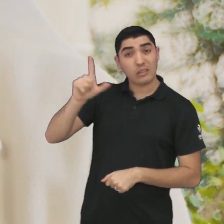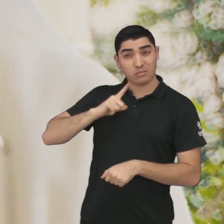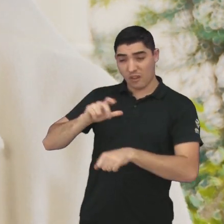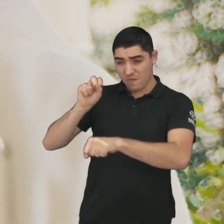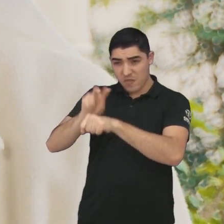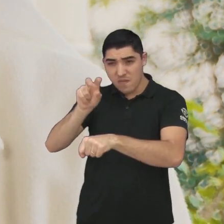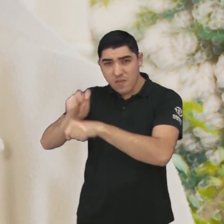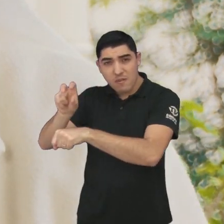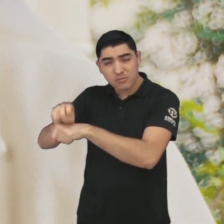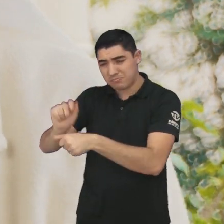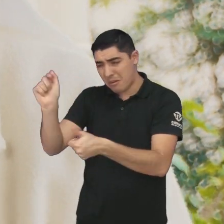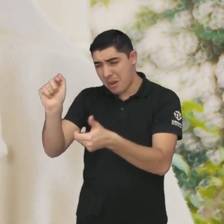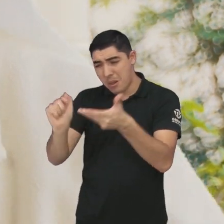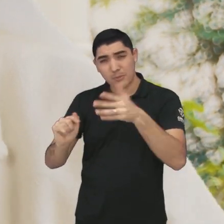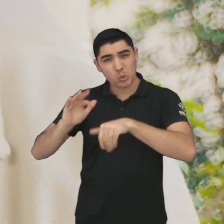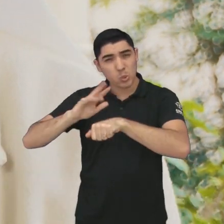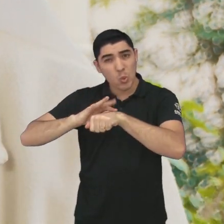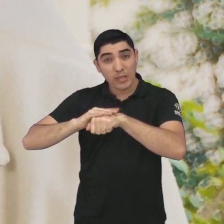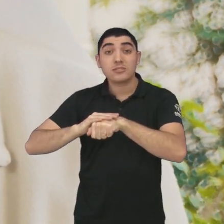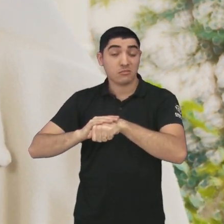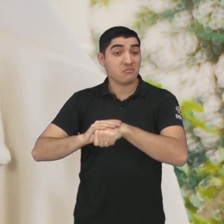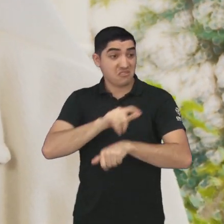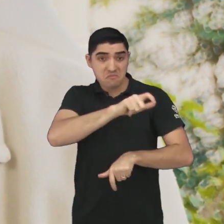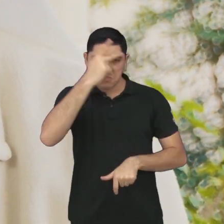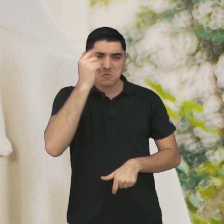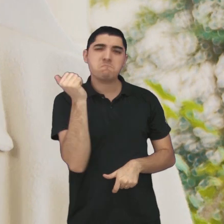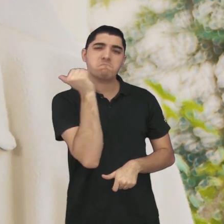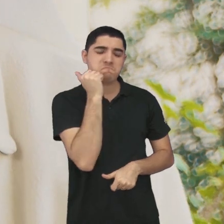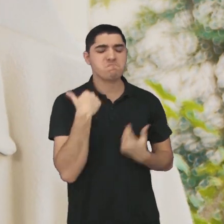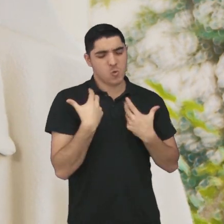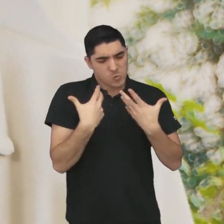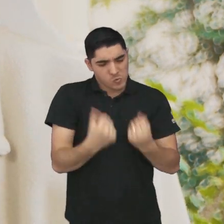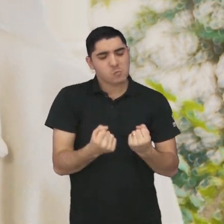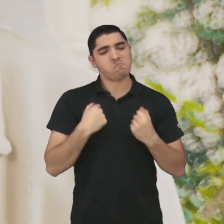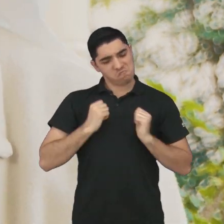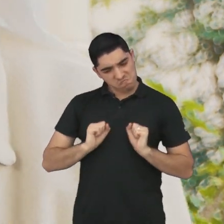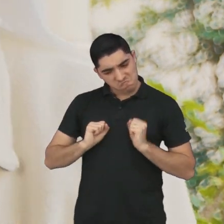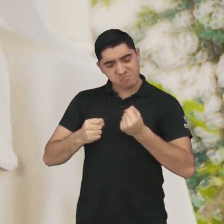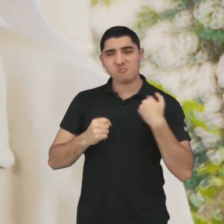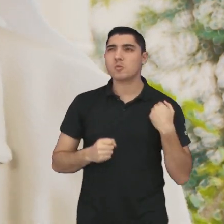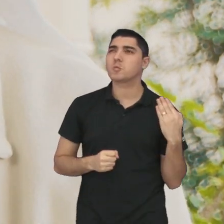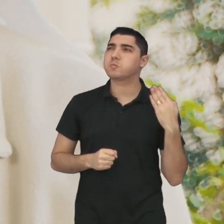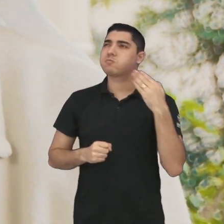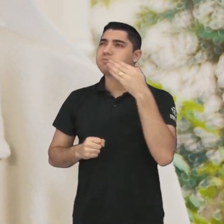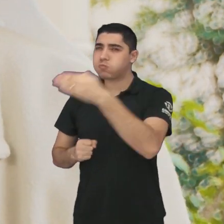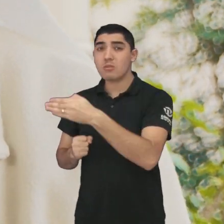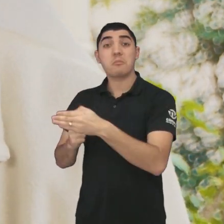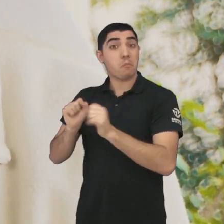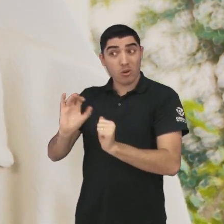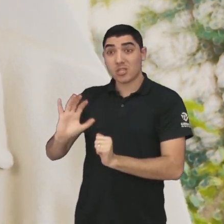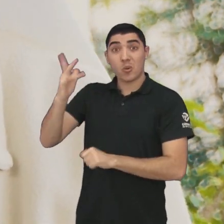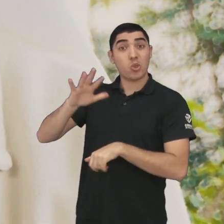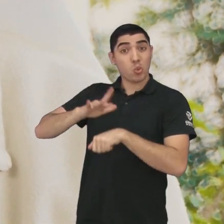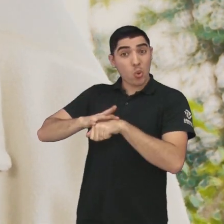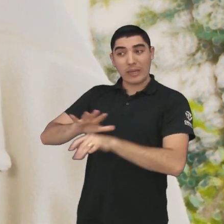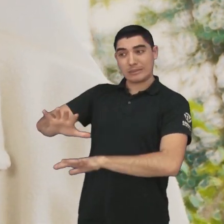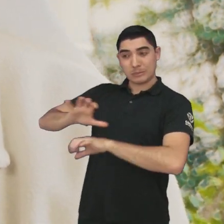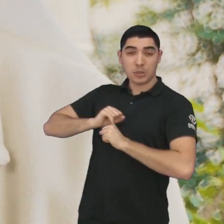for colocar a tuberculose naquela época deixou uma sequela. Se não tivesse alguém com coragem de olhar para o paciente, de fazer o bem, de estar ajudando